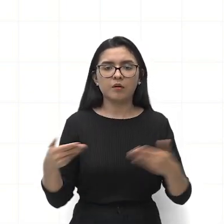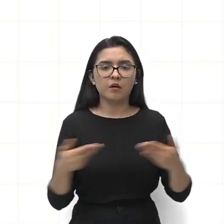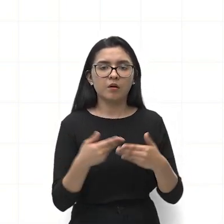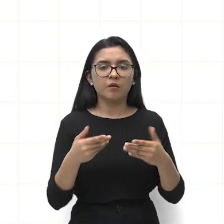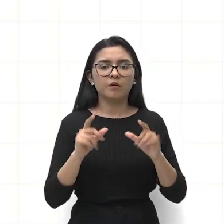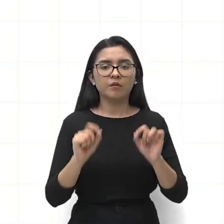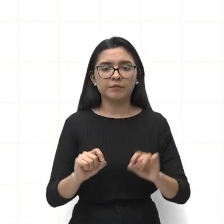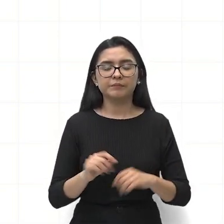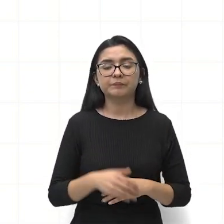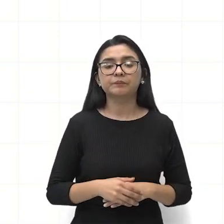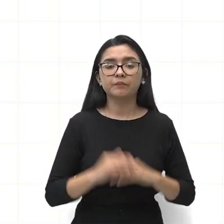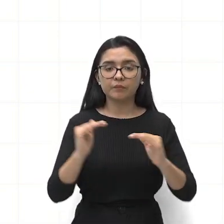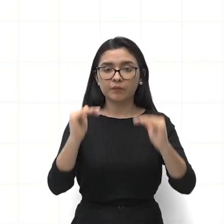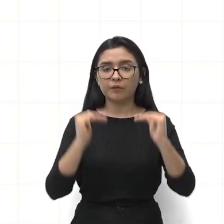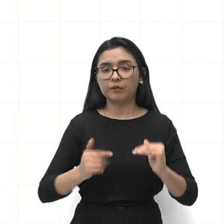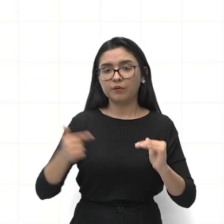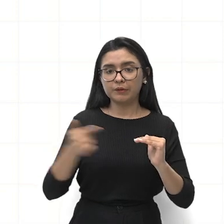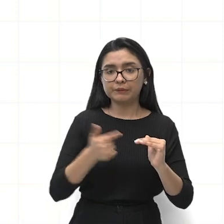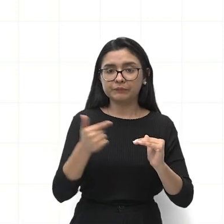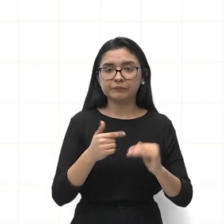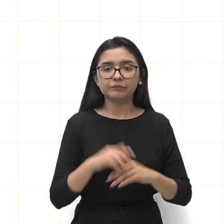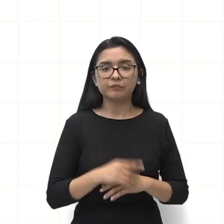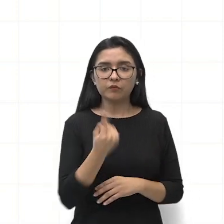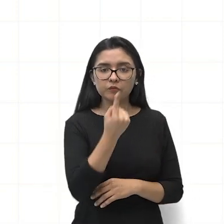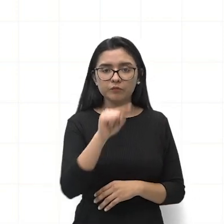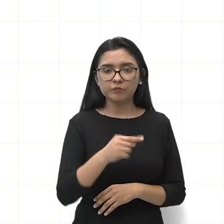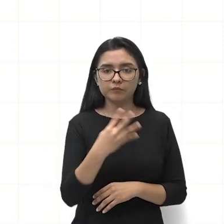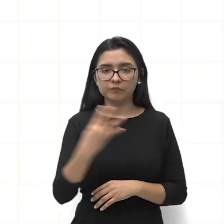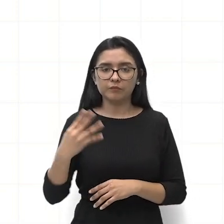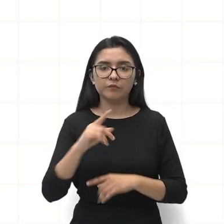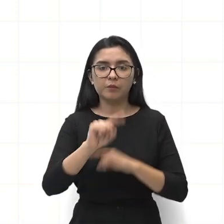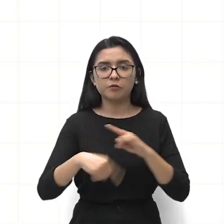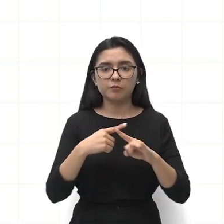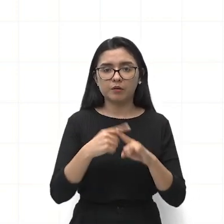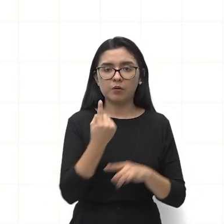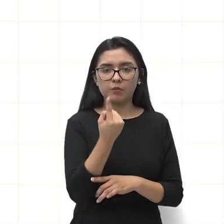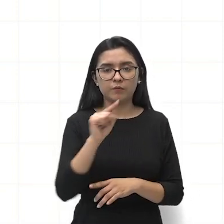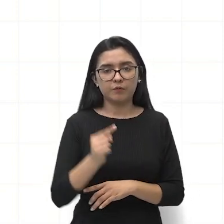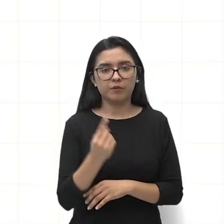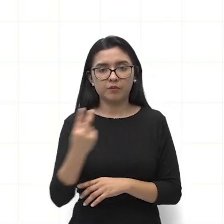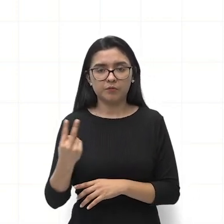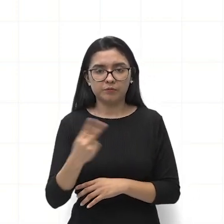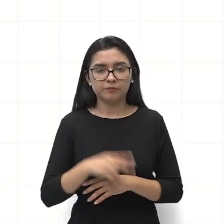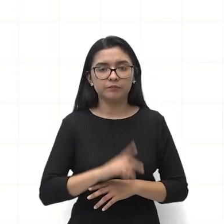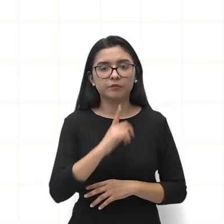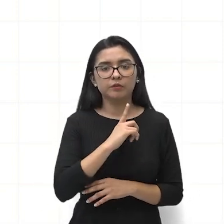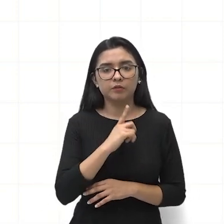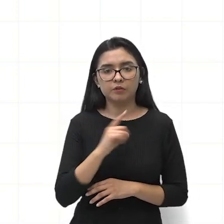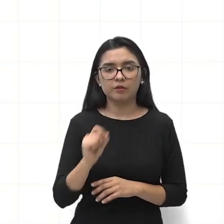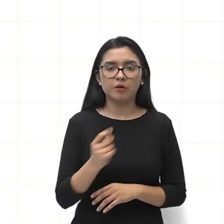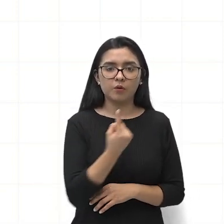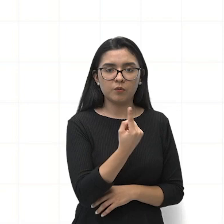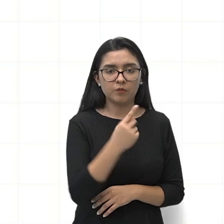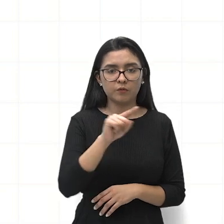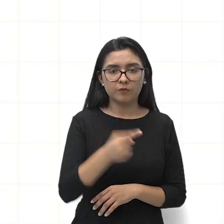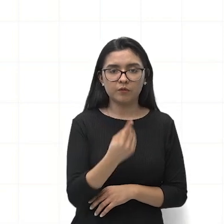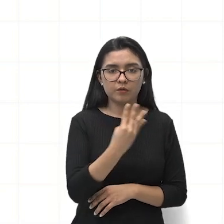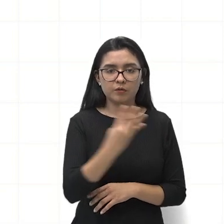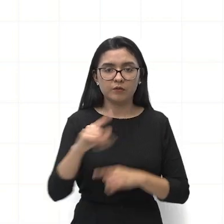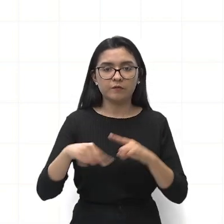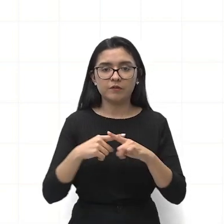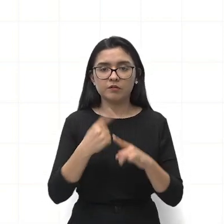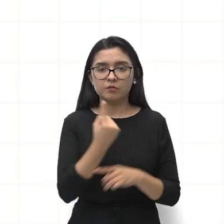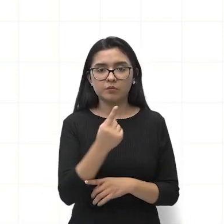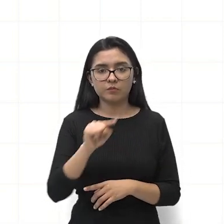esse resultado aqui, né, e multiplicar por quem? Por 1,2. Então, eu vou ter 1,44 vezes